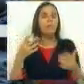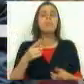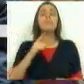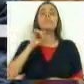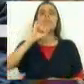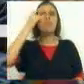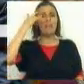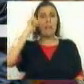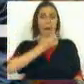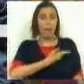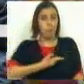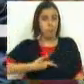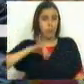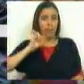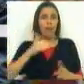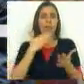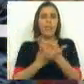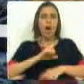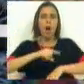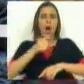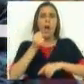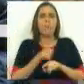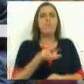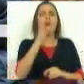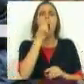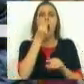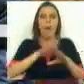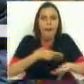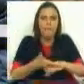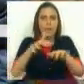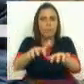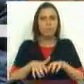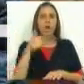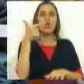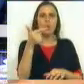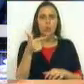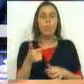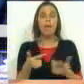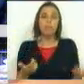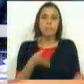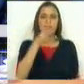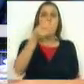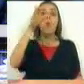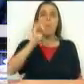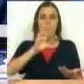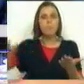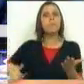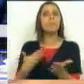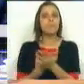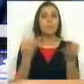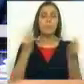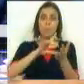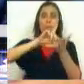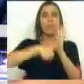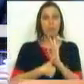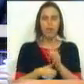da sua ideia peregrina de aumentar o número de alunos por turma? Quero aliás dizer-lhe que o Partido Socialista apresentou um projeto